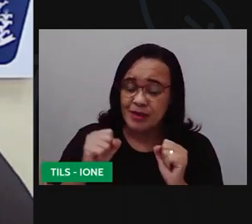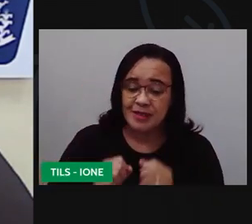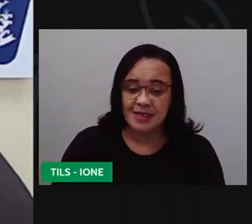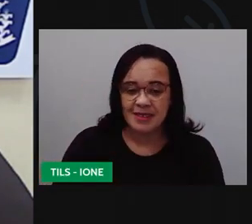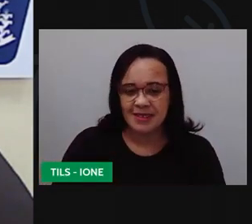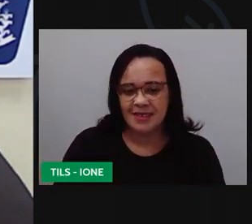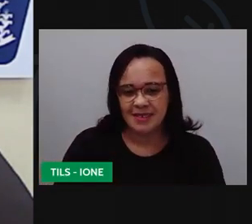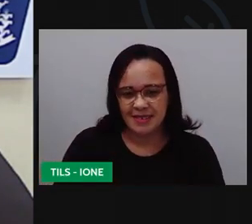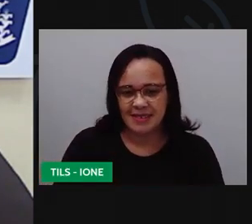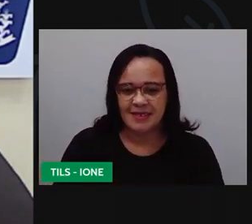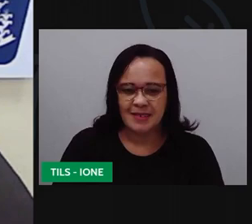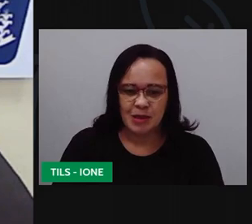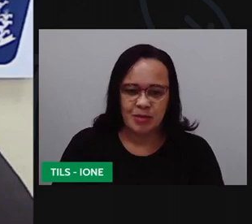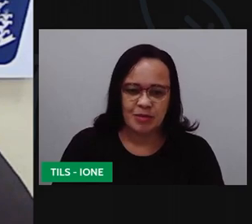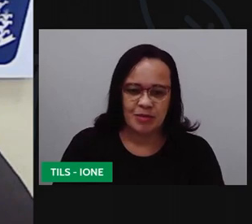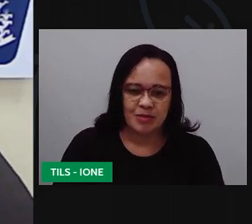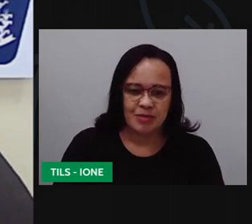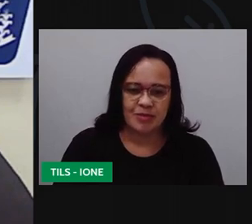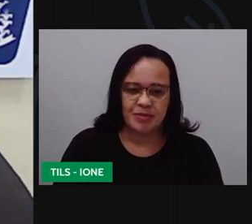Olha só.